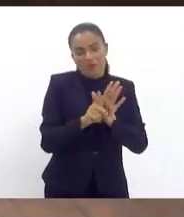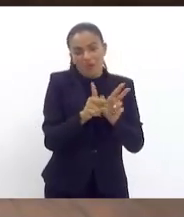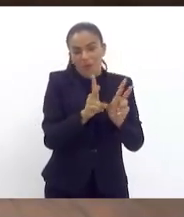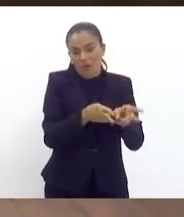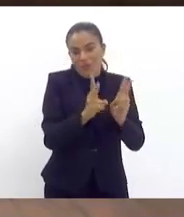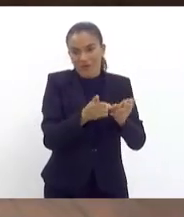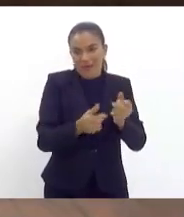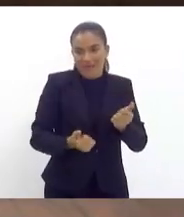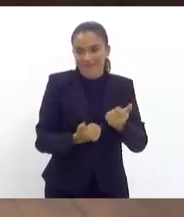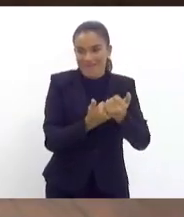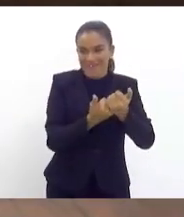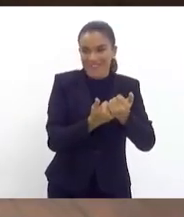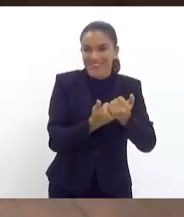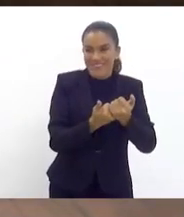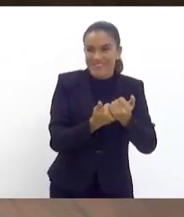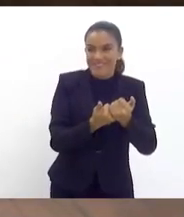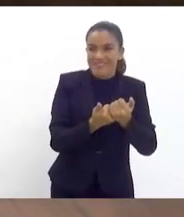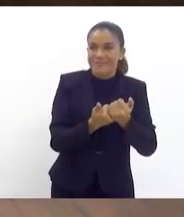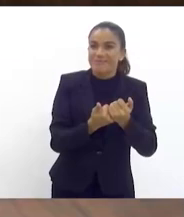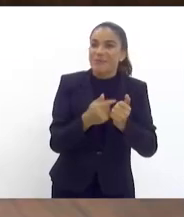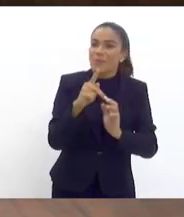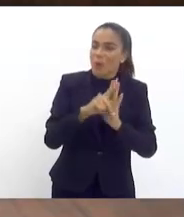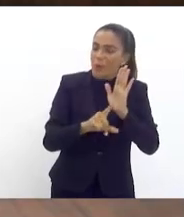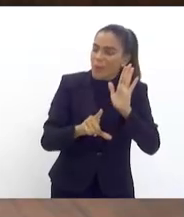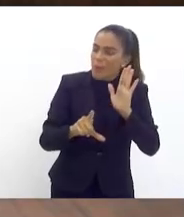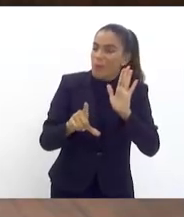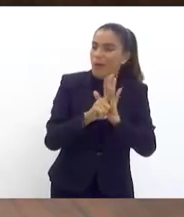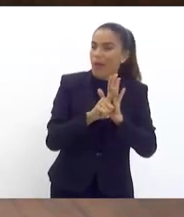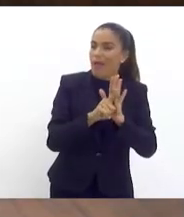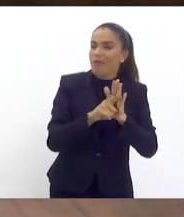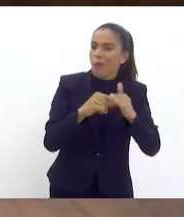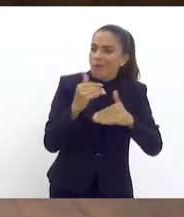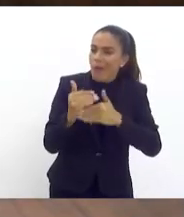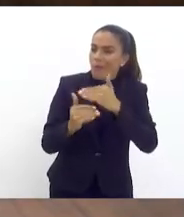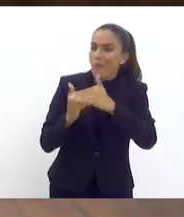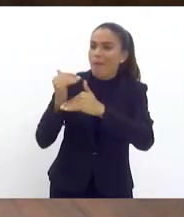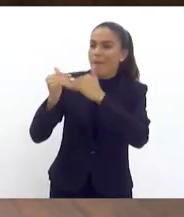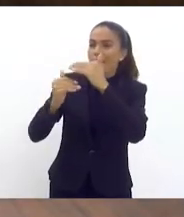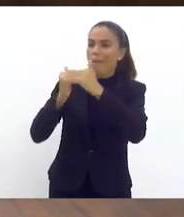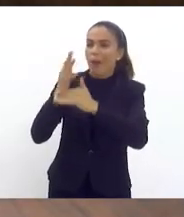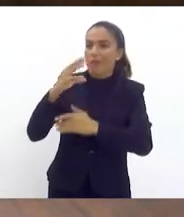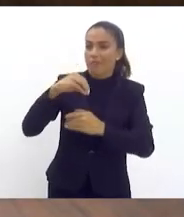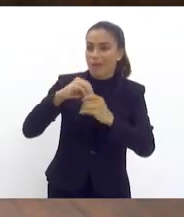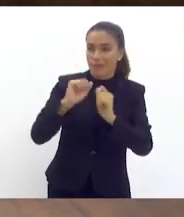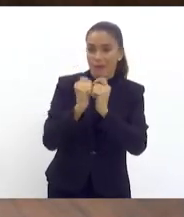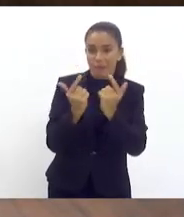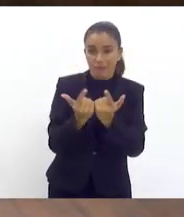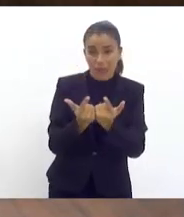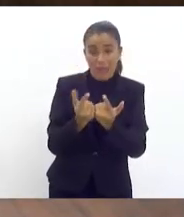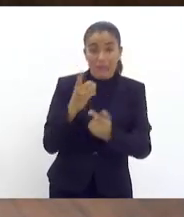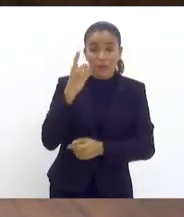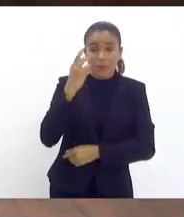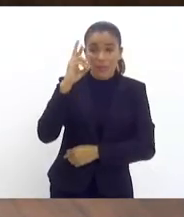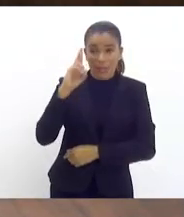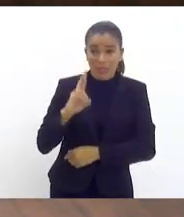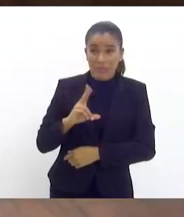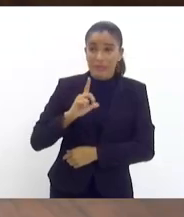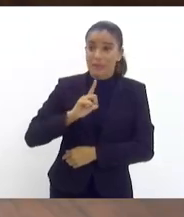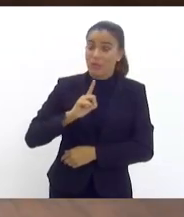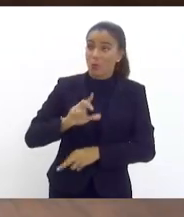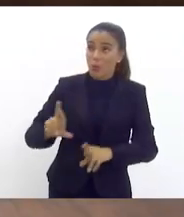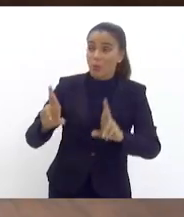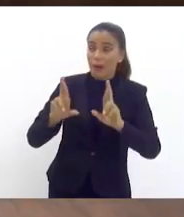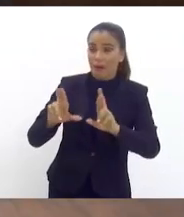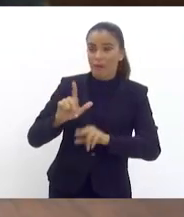voto favorável, tá, para o projeto andar. E eu acredito que nessa casa, como a Renata falou, espero que realmente haja